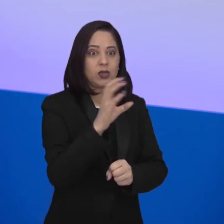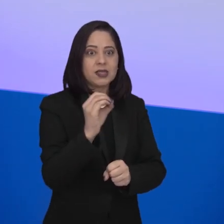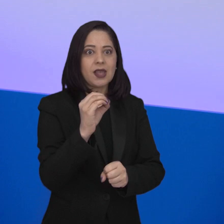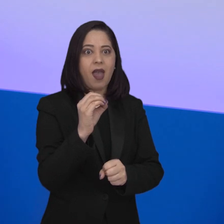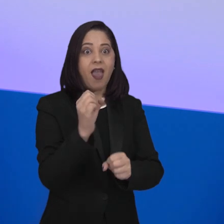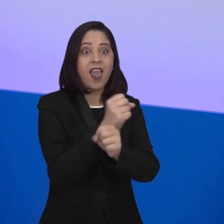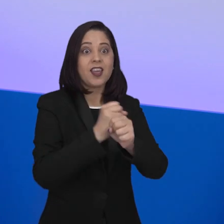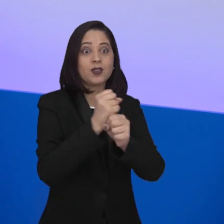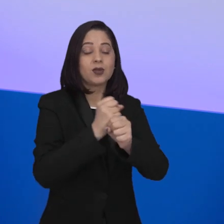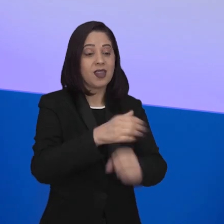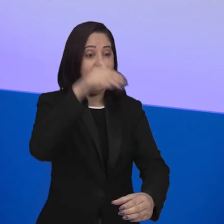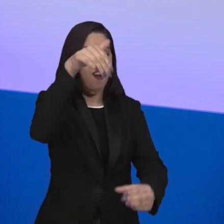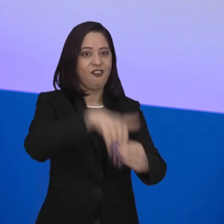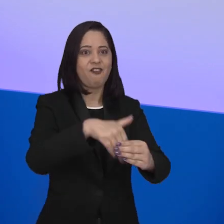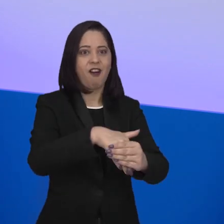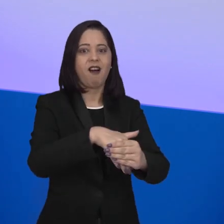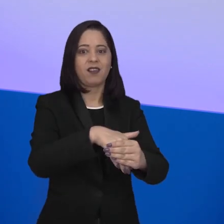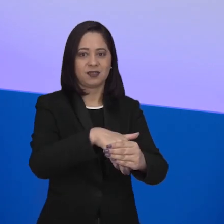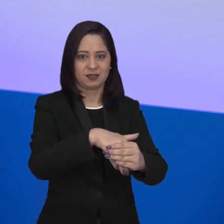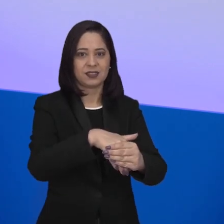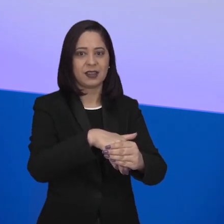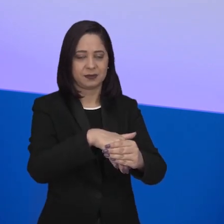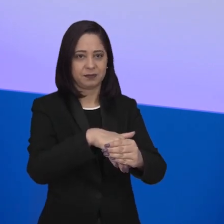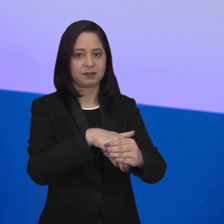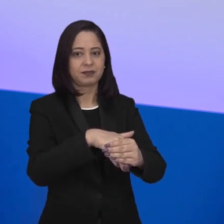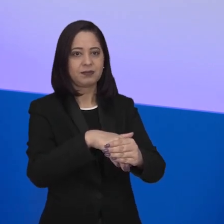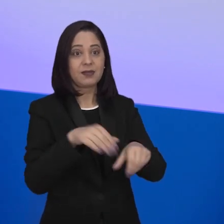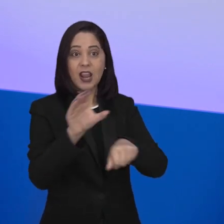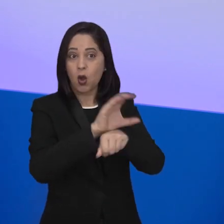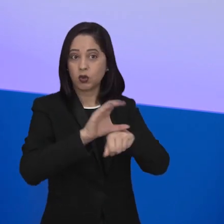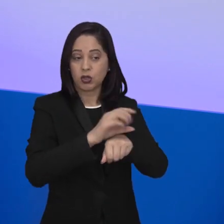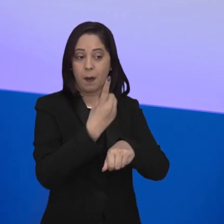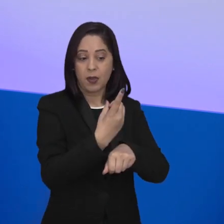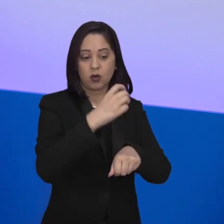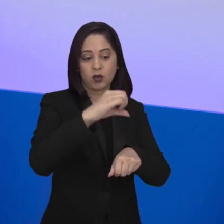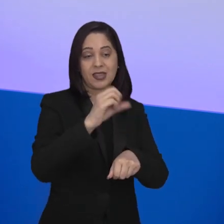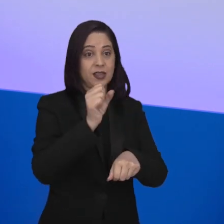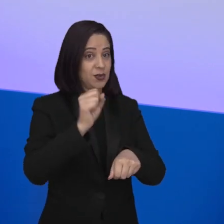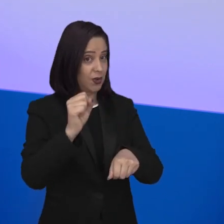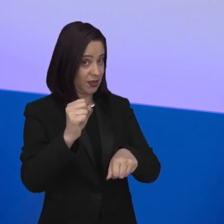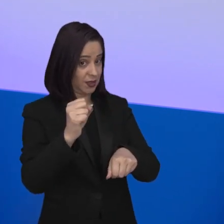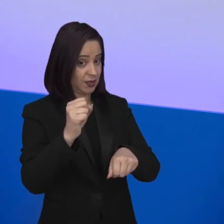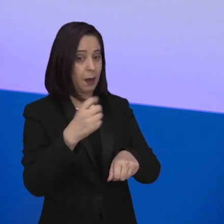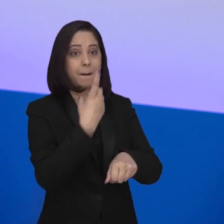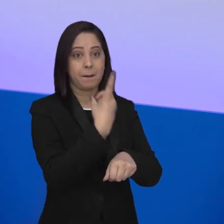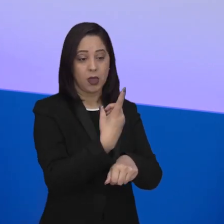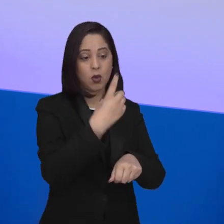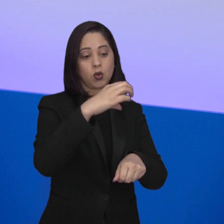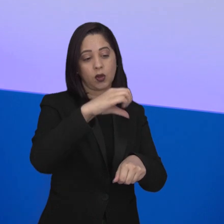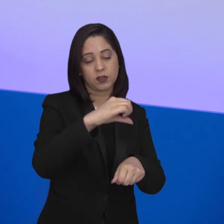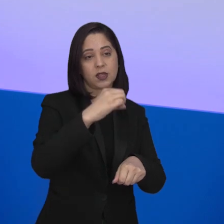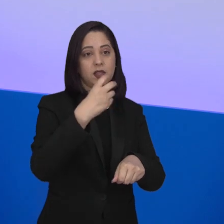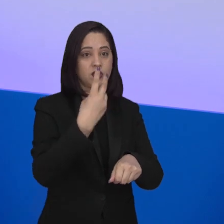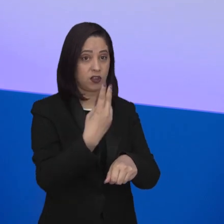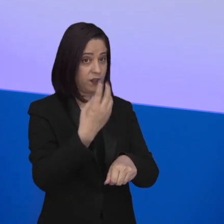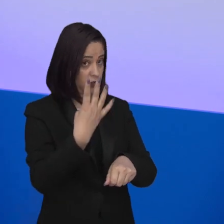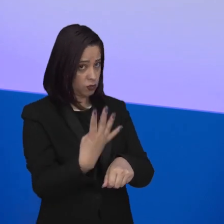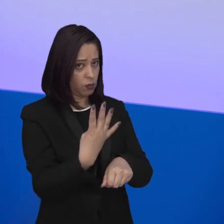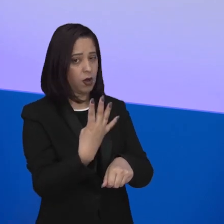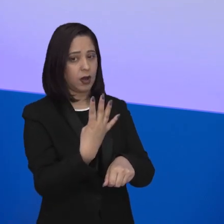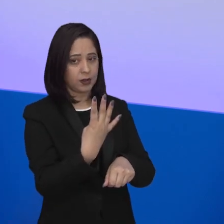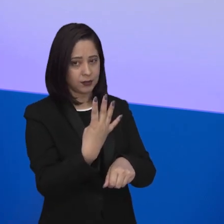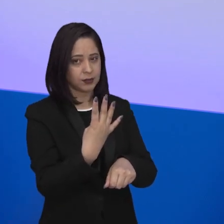no Brasil, já que essa regra ela foi inicialmente prevista na Constituição Federal de 1824. Então é um